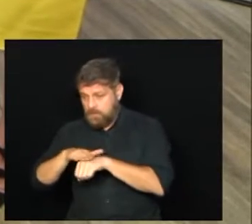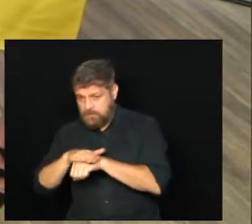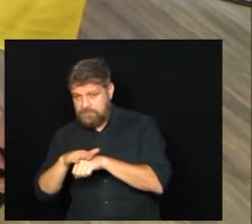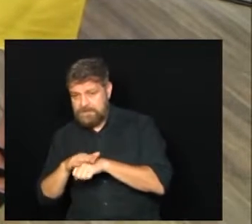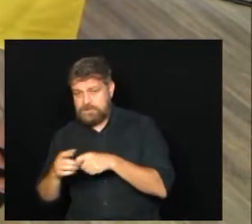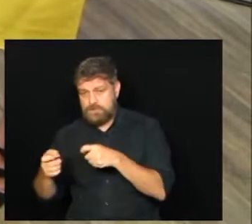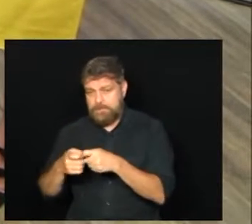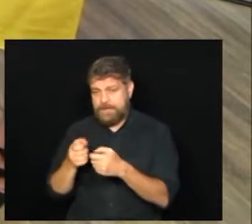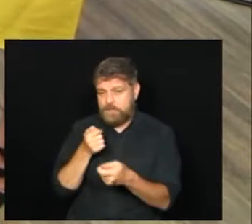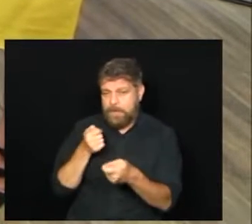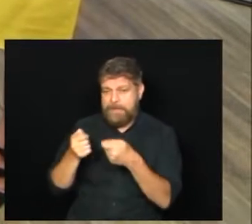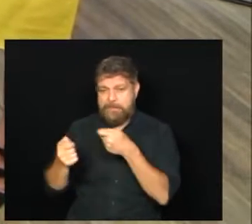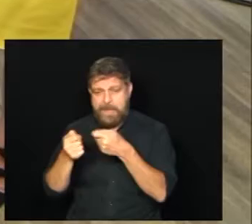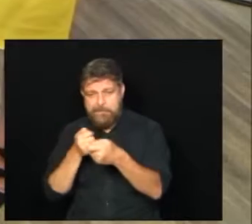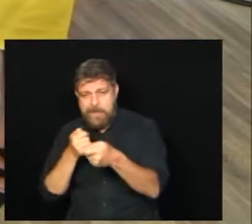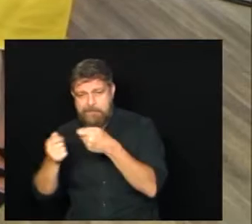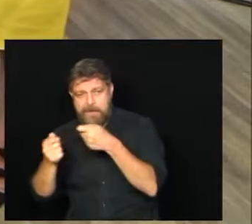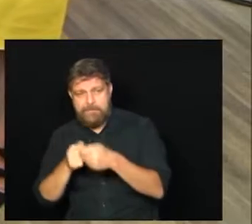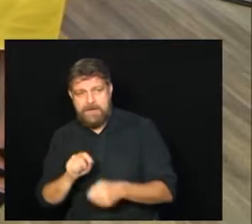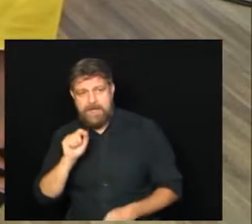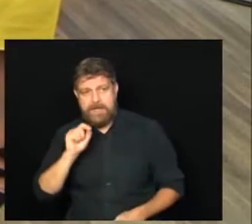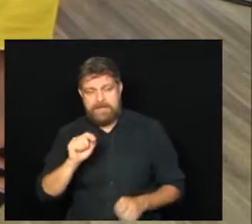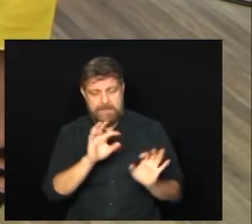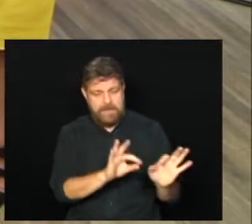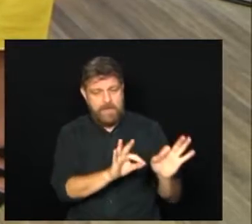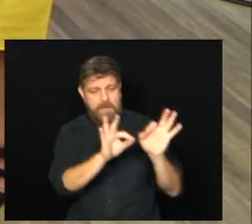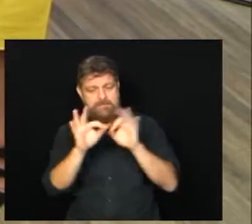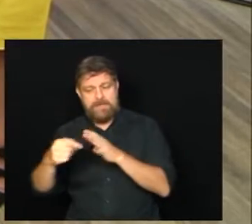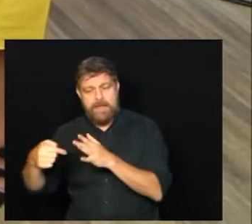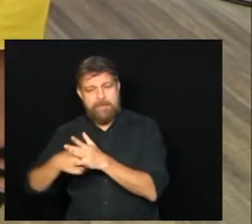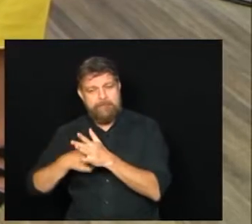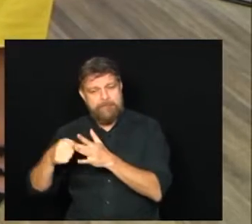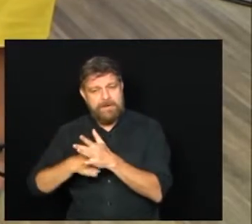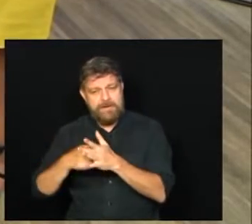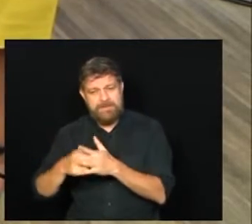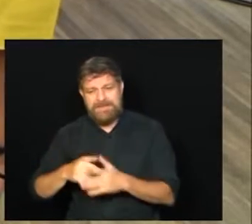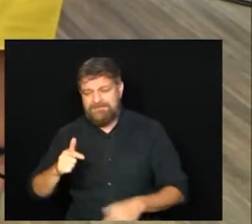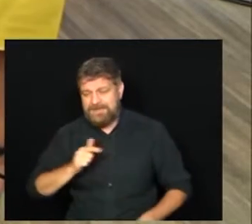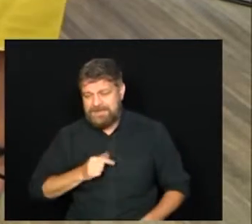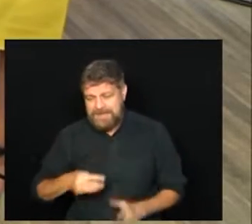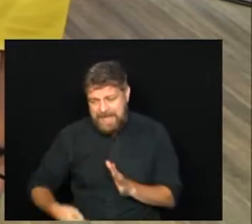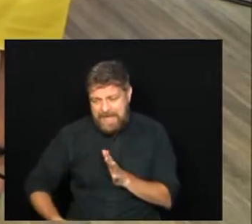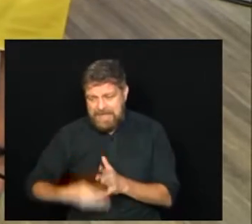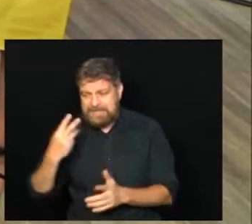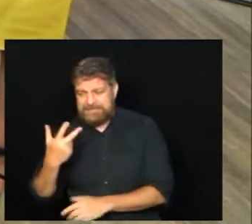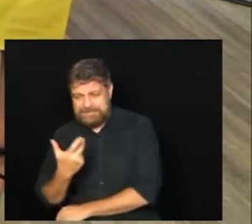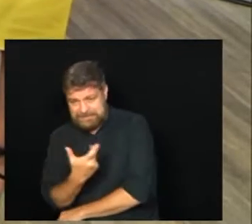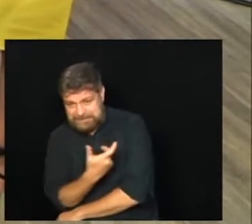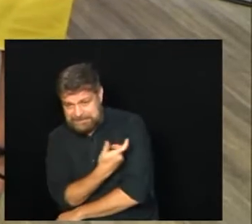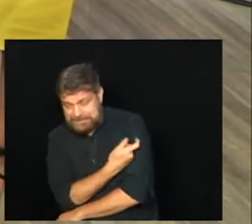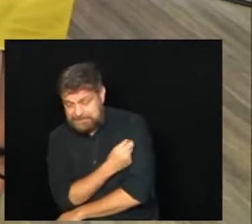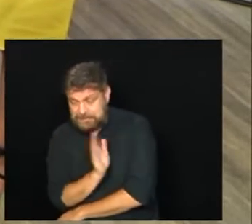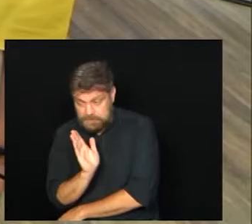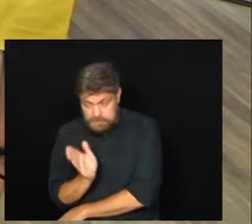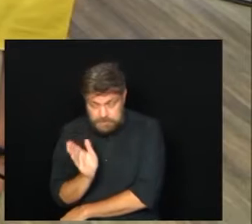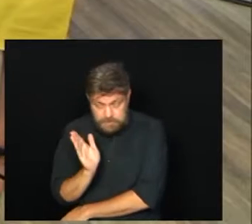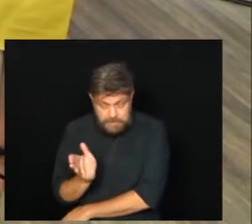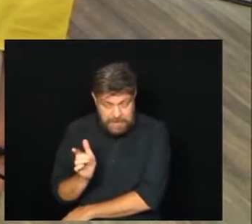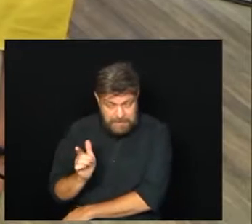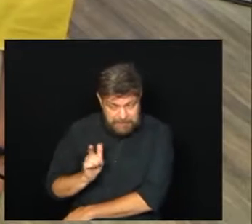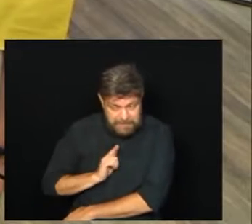com alguém da área da saúde, quem está nos acompanhando pergunta, né? Vai ter a terceira dose? Isso está sendo